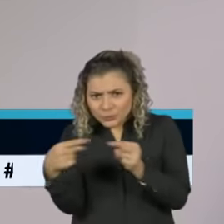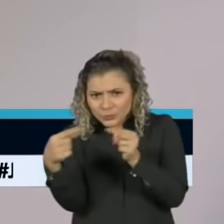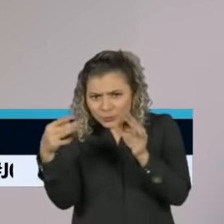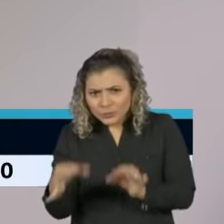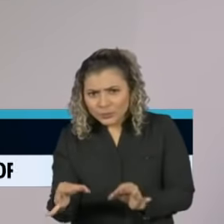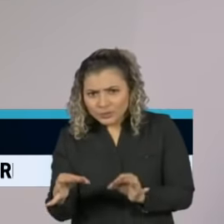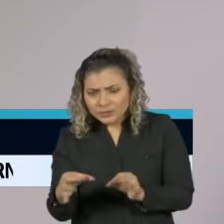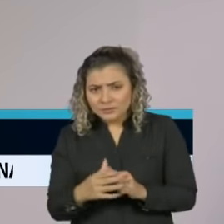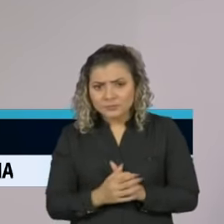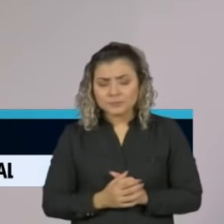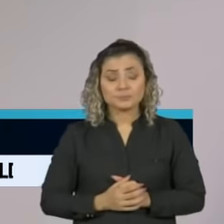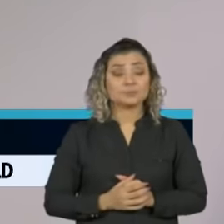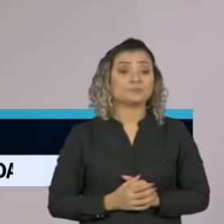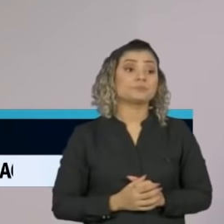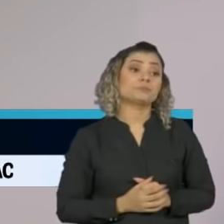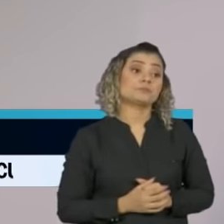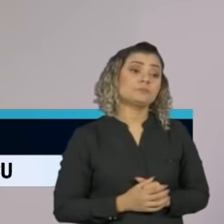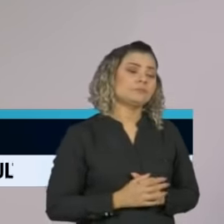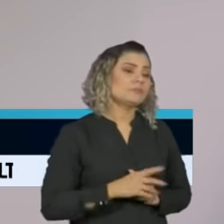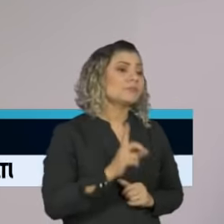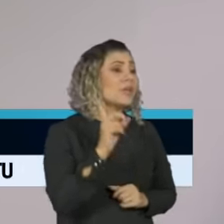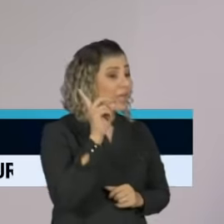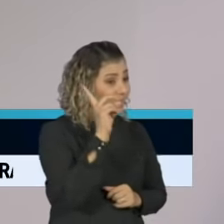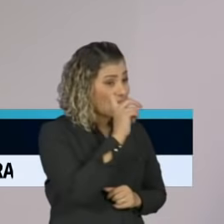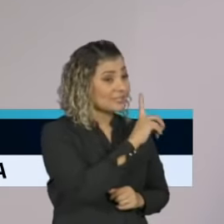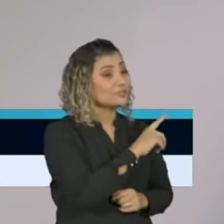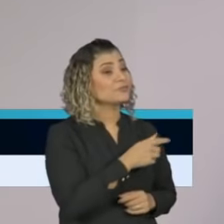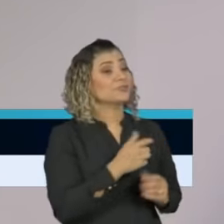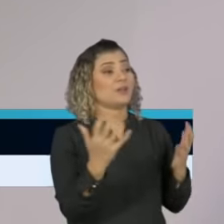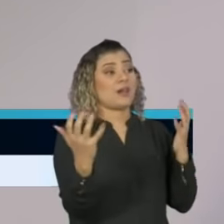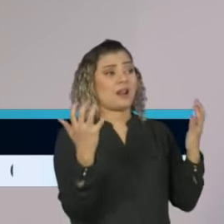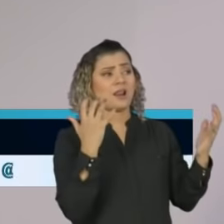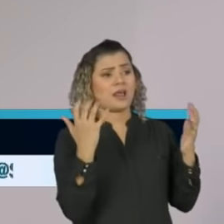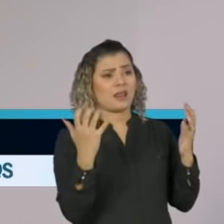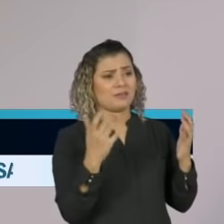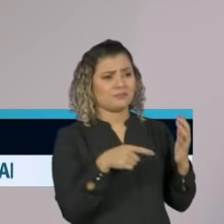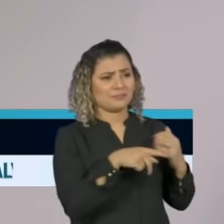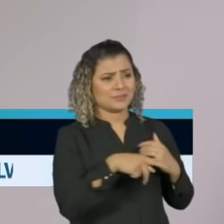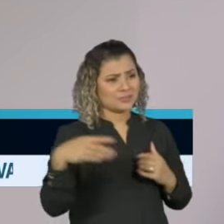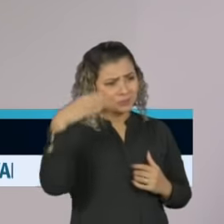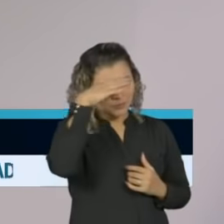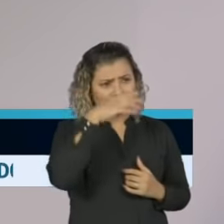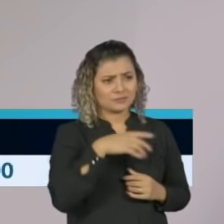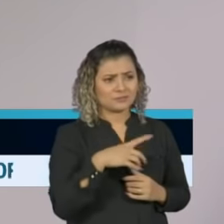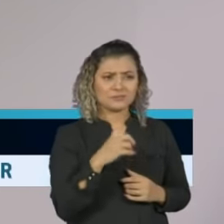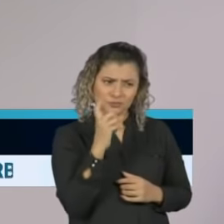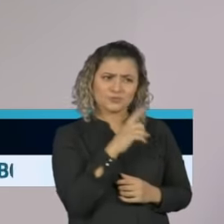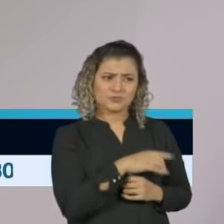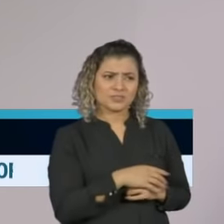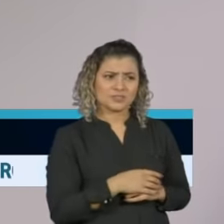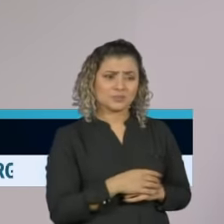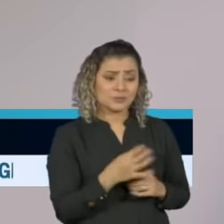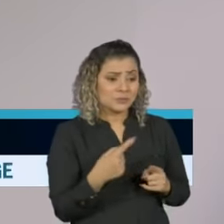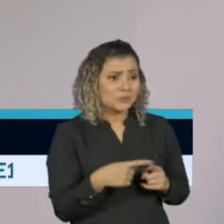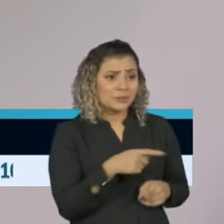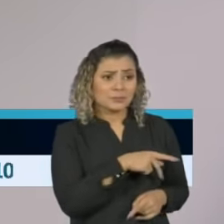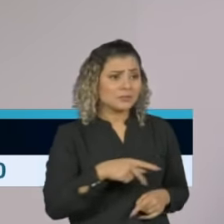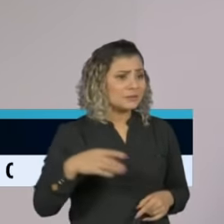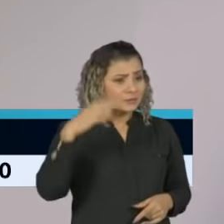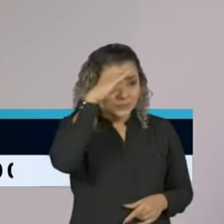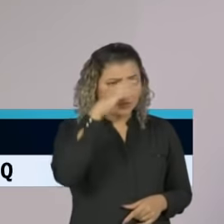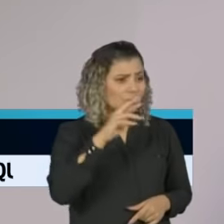Olha, eu acho é muito difícil pressionar o Bolsonaro, porque ele não é um ser